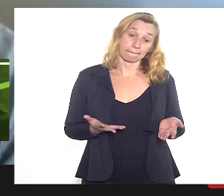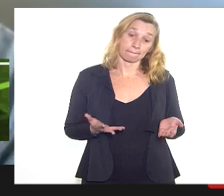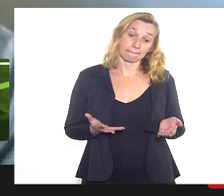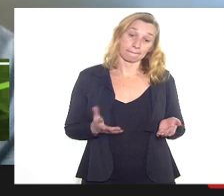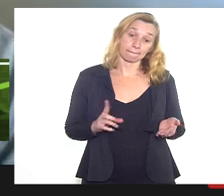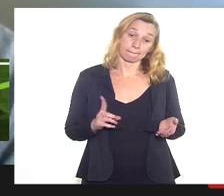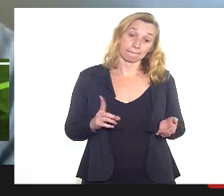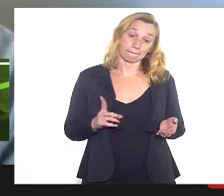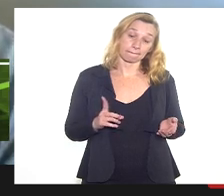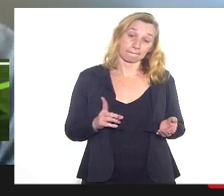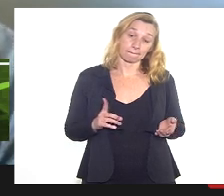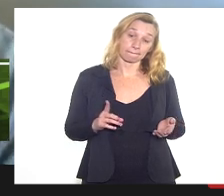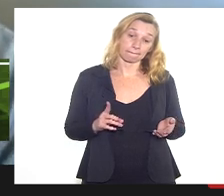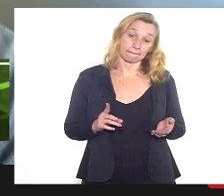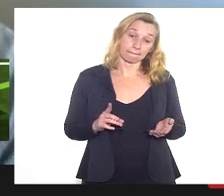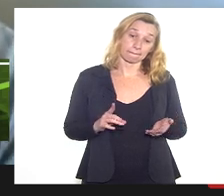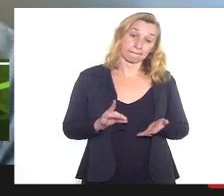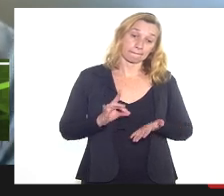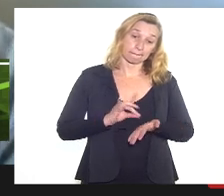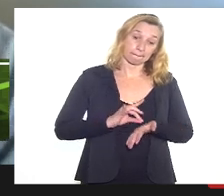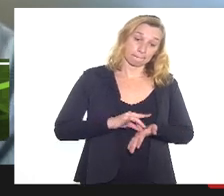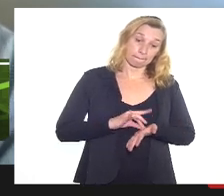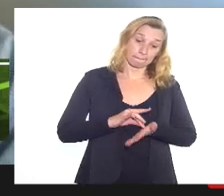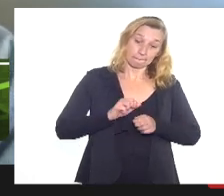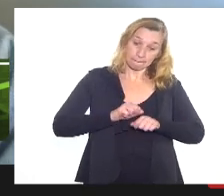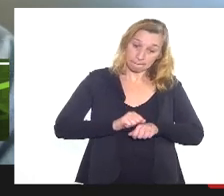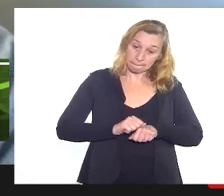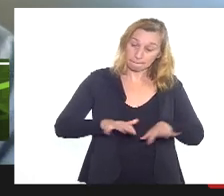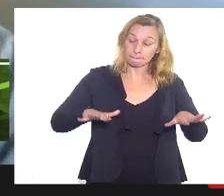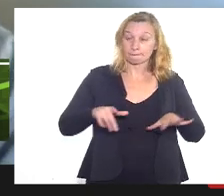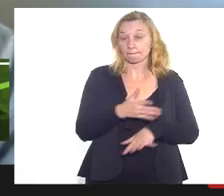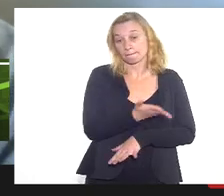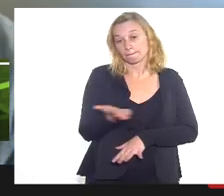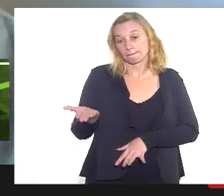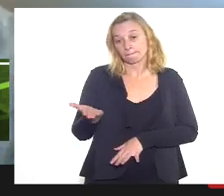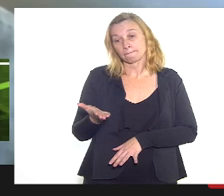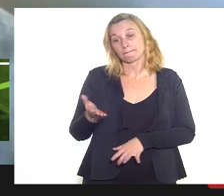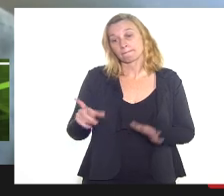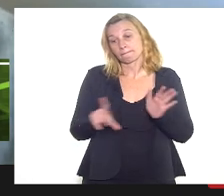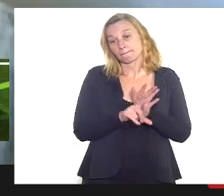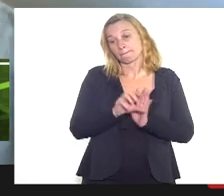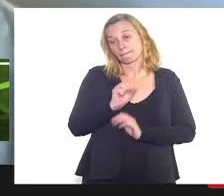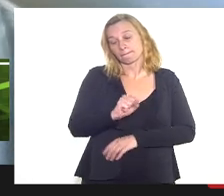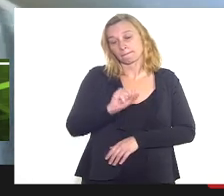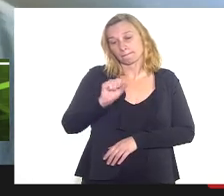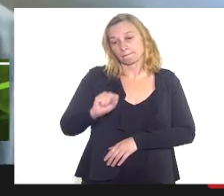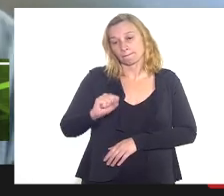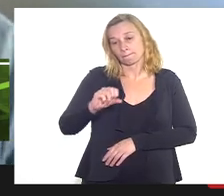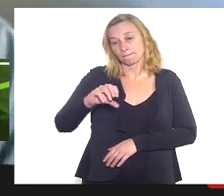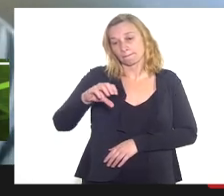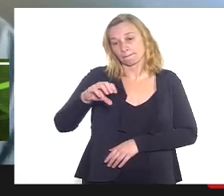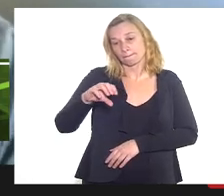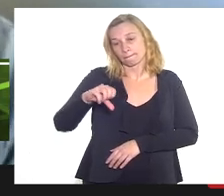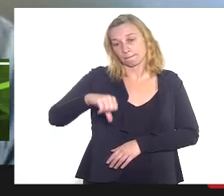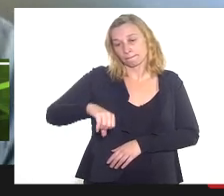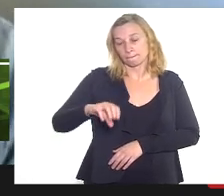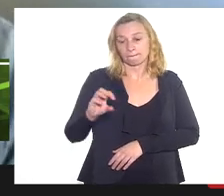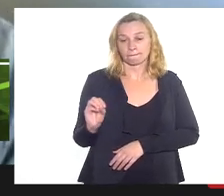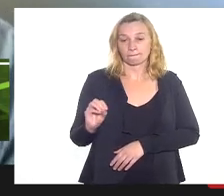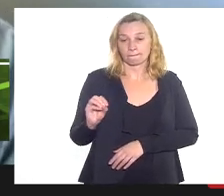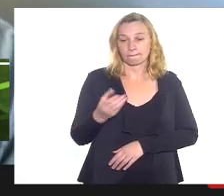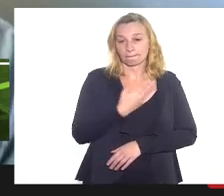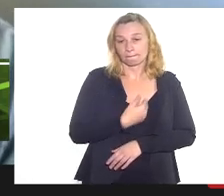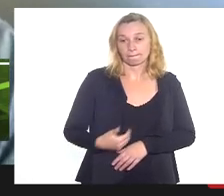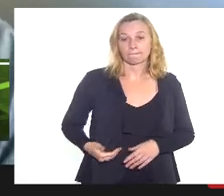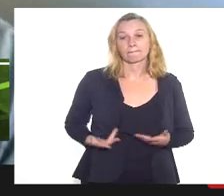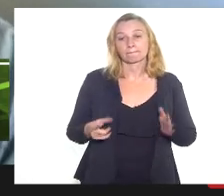superficial. Está disponibilizado para todos, como a Lei 8890 é pública. Então,